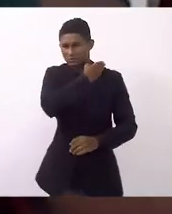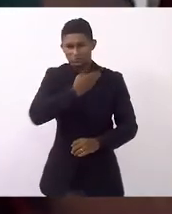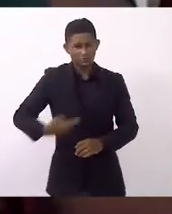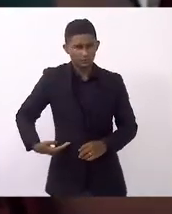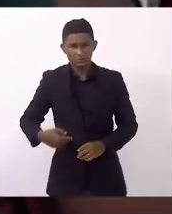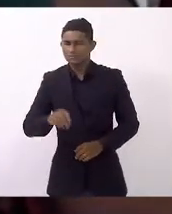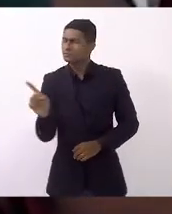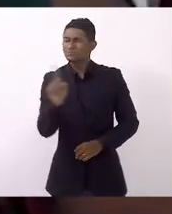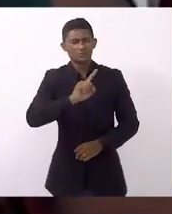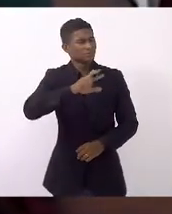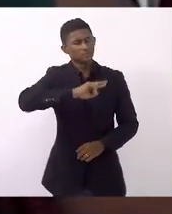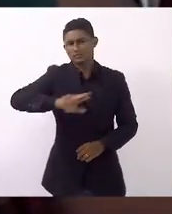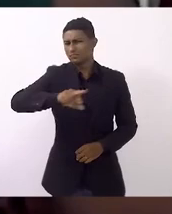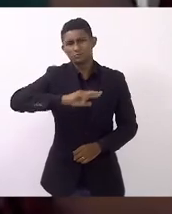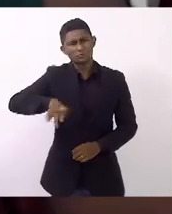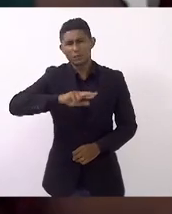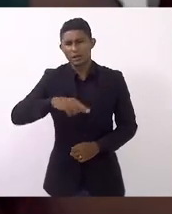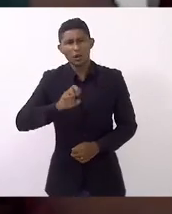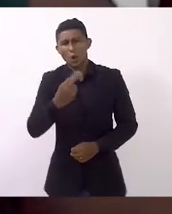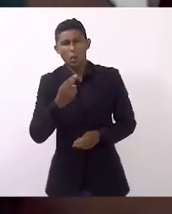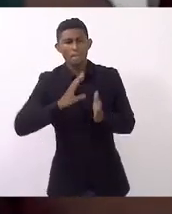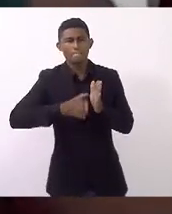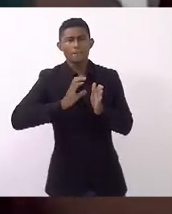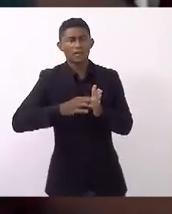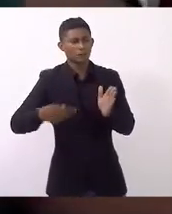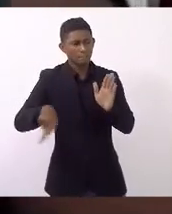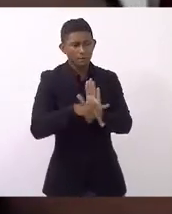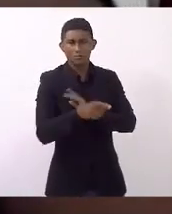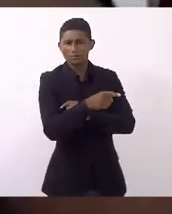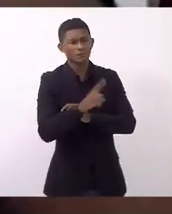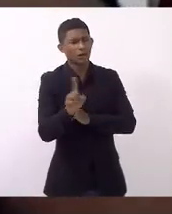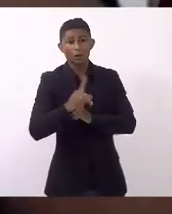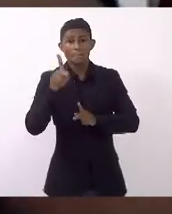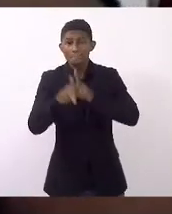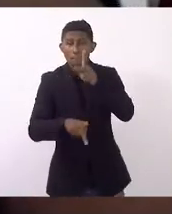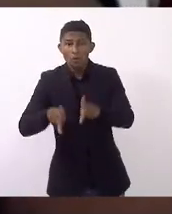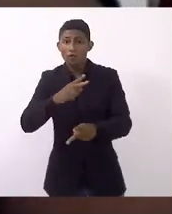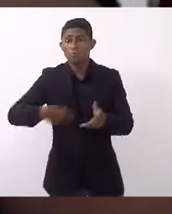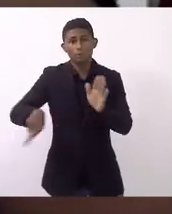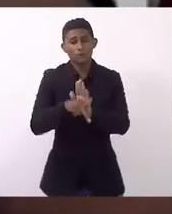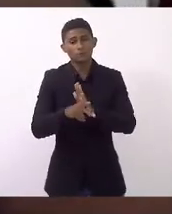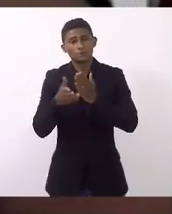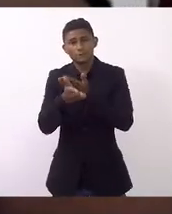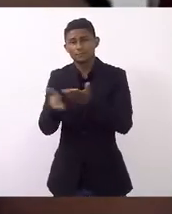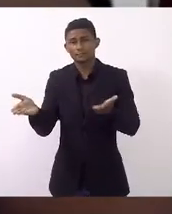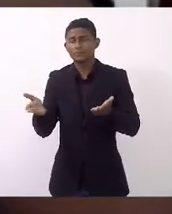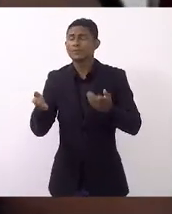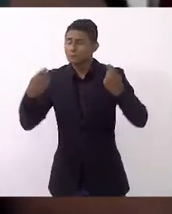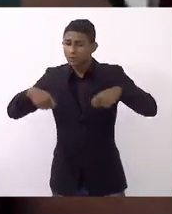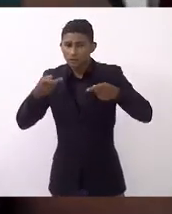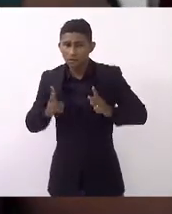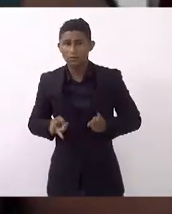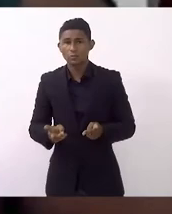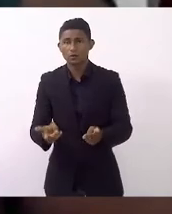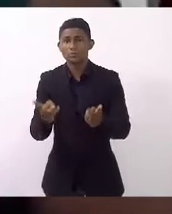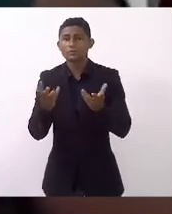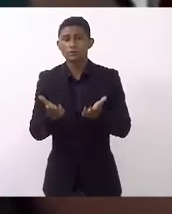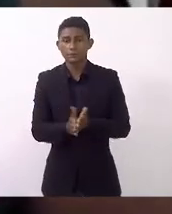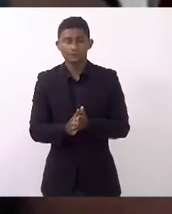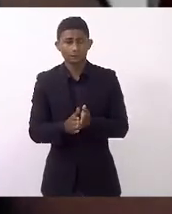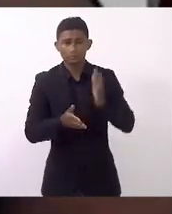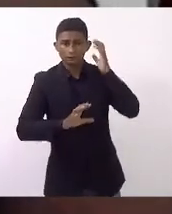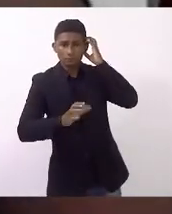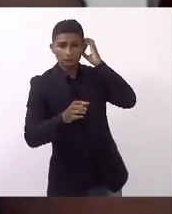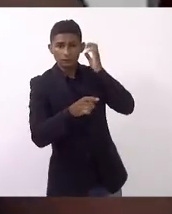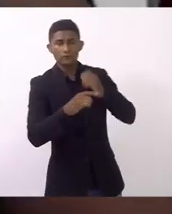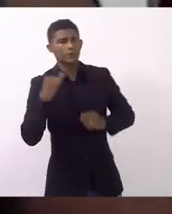é de nenhuma sigla partidária, ela pertence ao povo brasileiro e assim ela deve se manter. Ela é um importante elemento